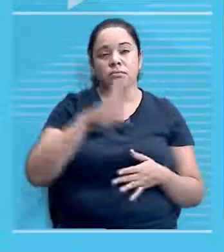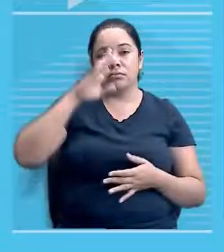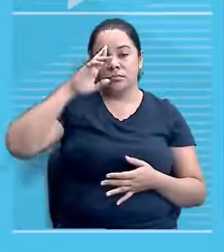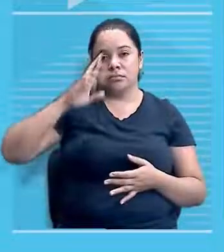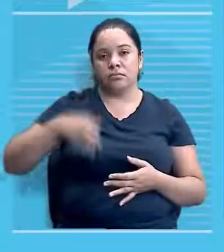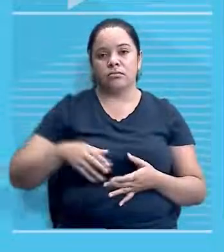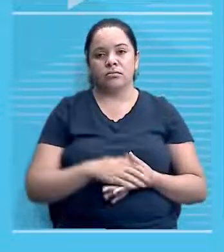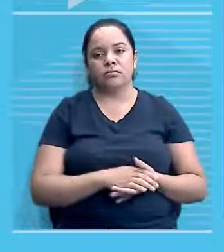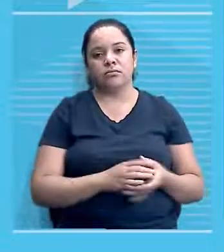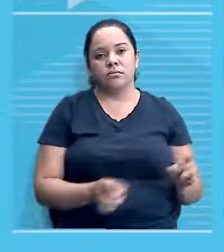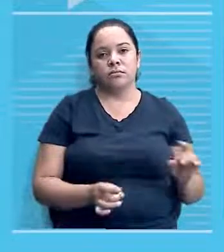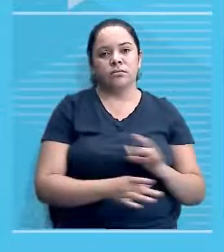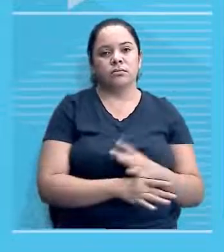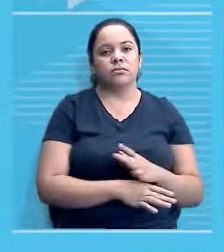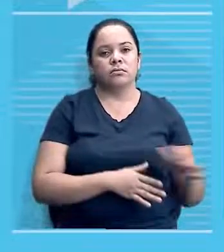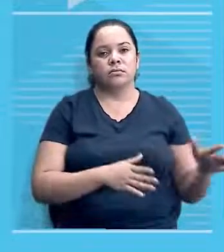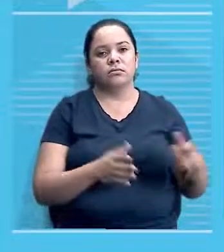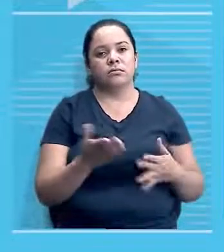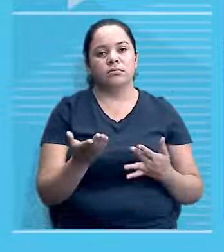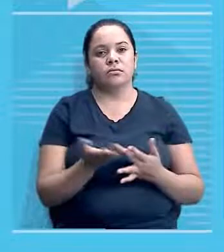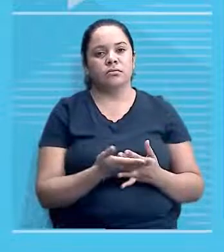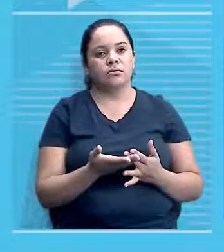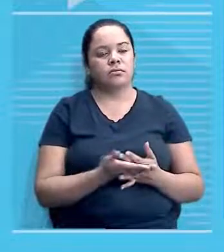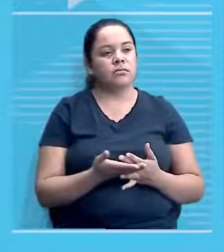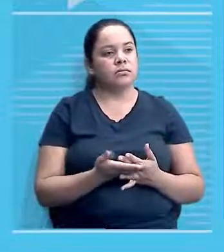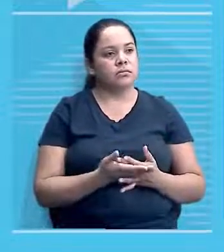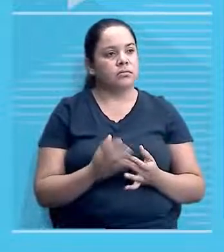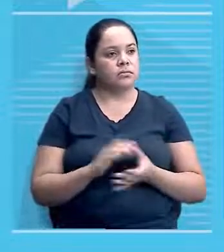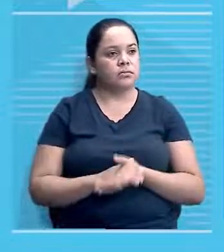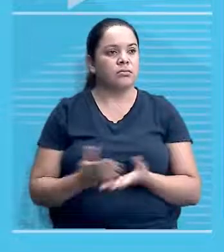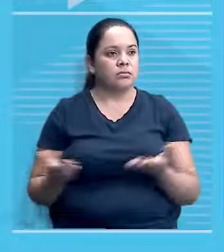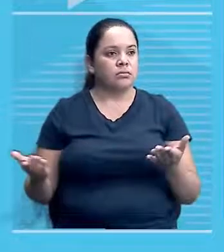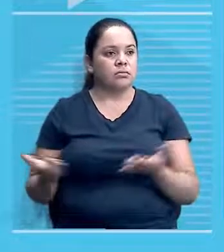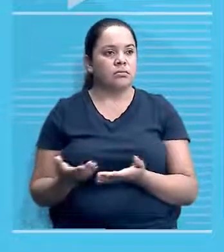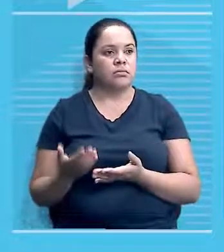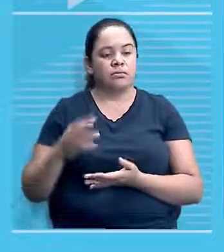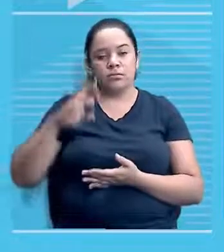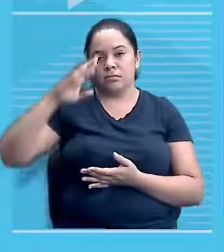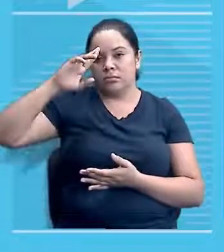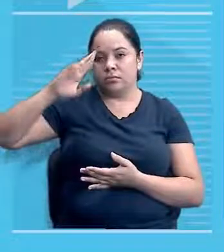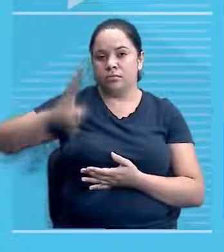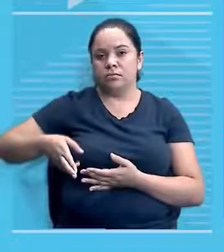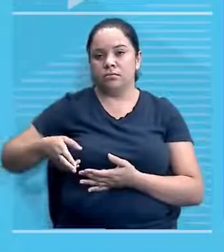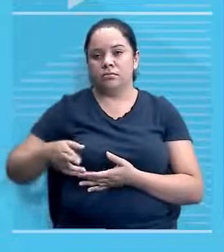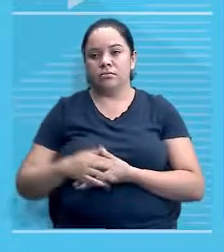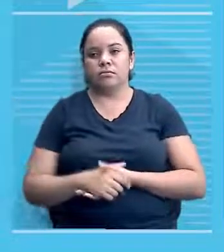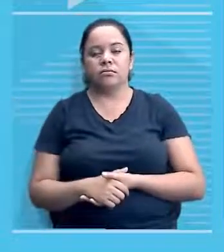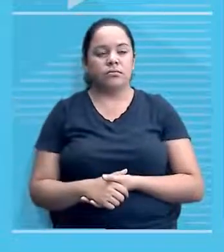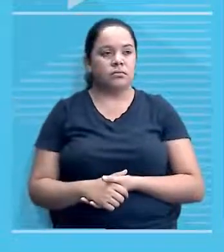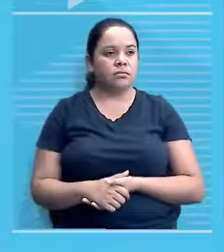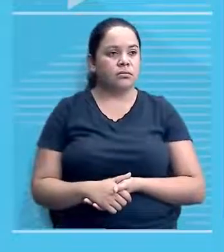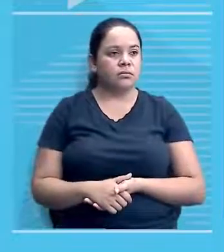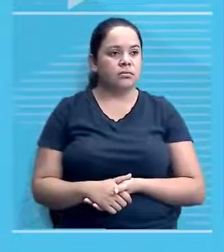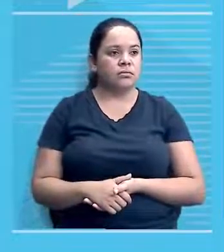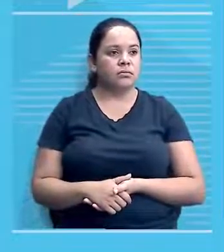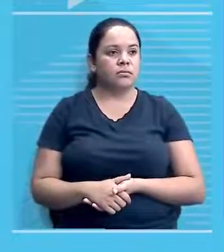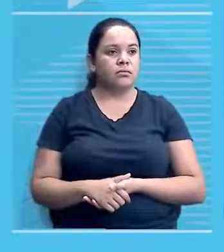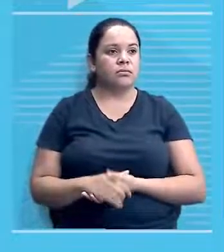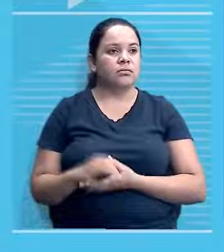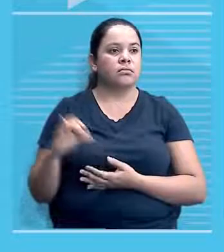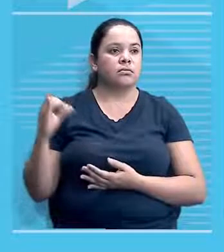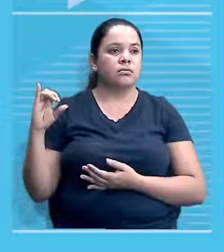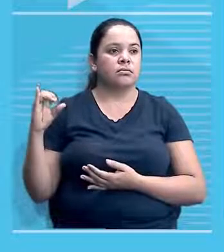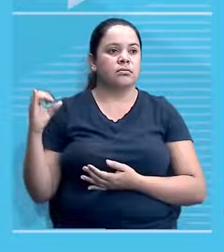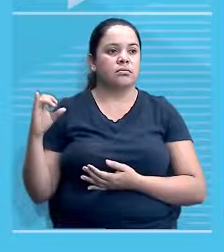do barroco no século 17 agora entra em cena razão a ciência